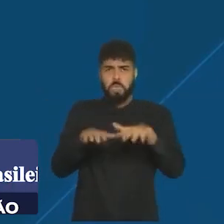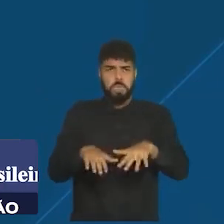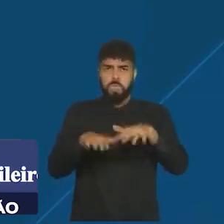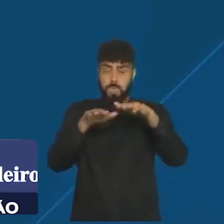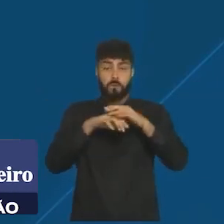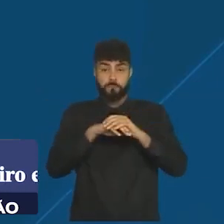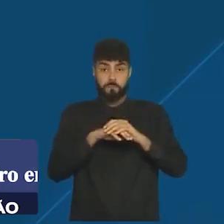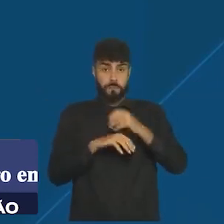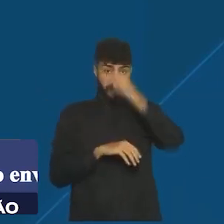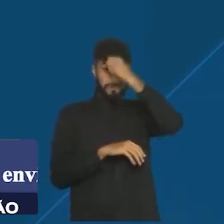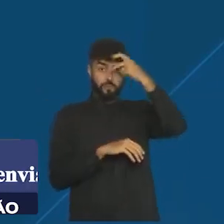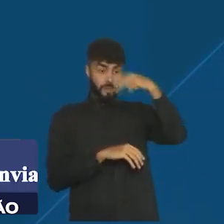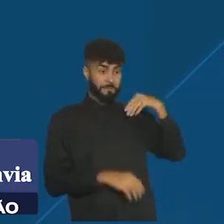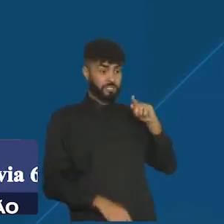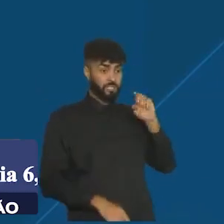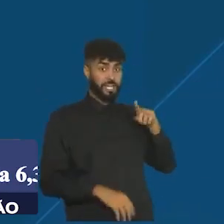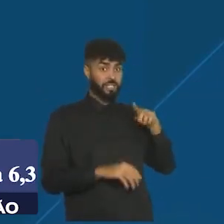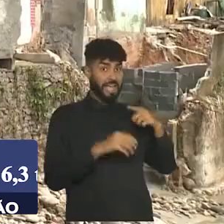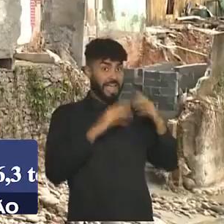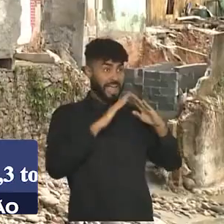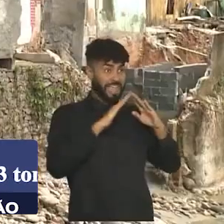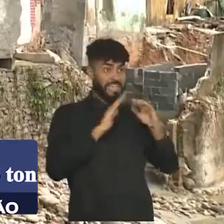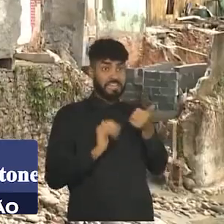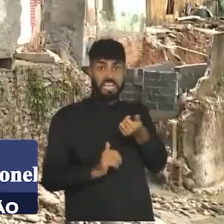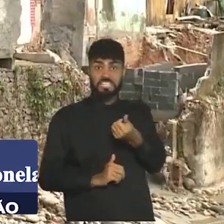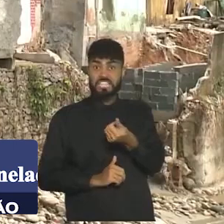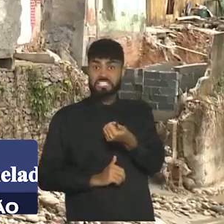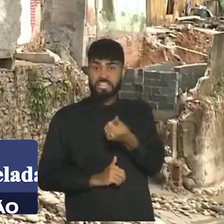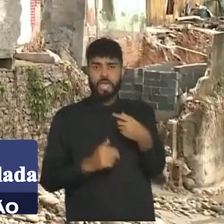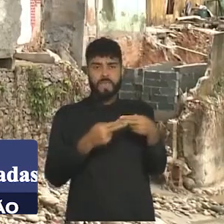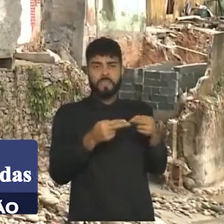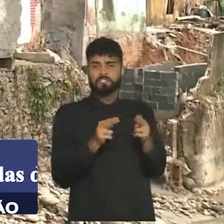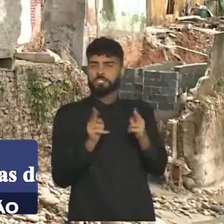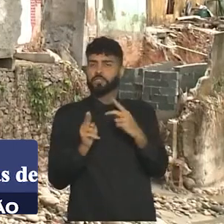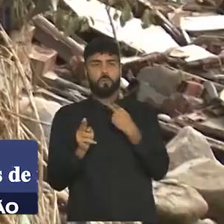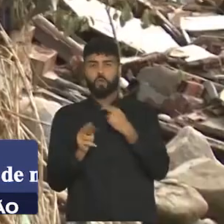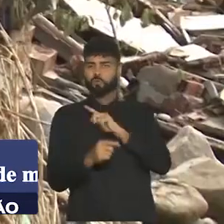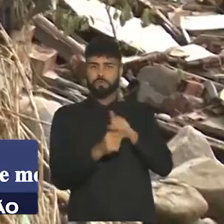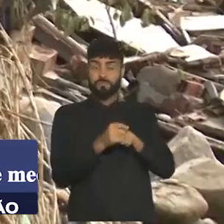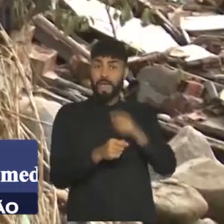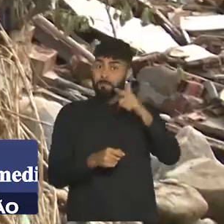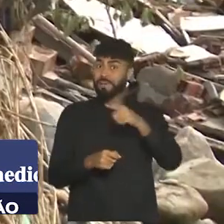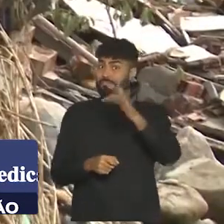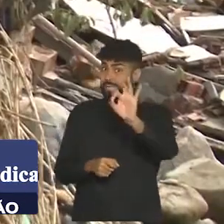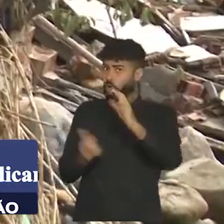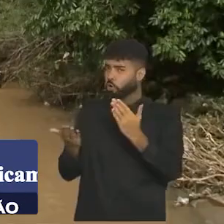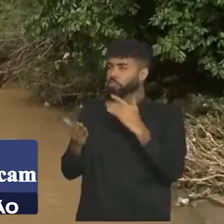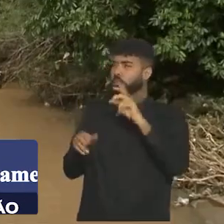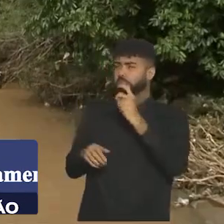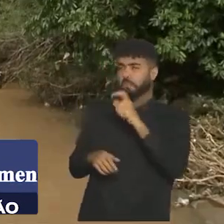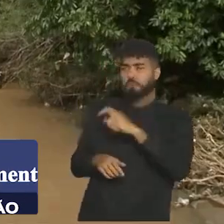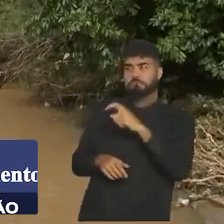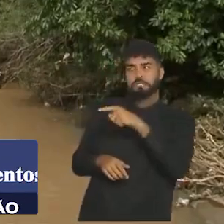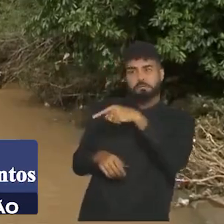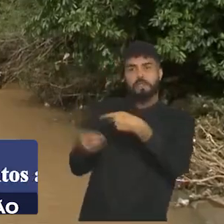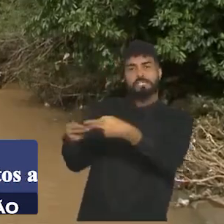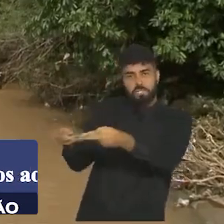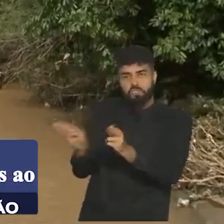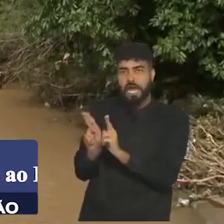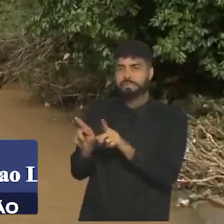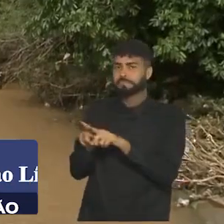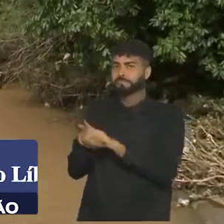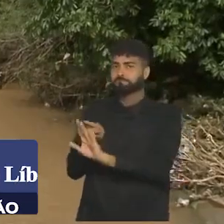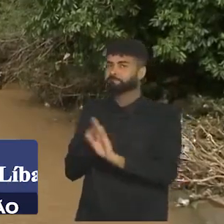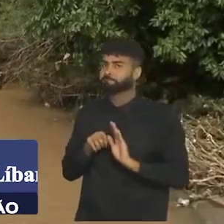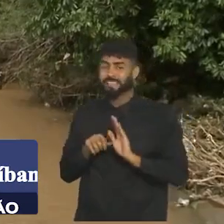humanos informa que a entrega do cartão recomeçar benefício concedido pelo governo do estado para as vítimas das chuvas deste ano